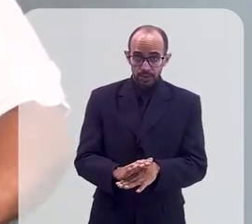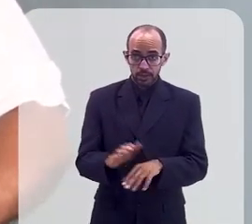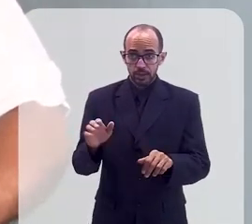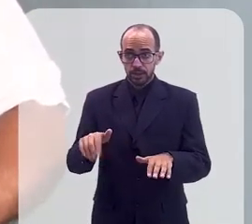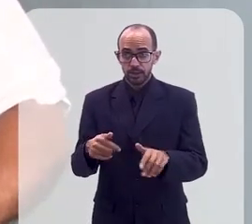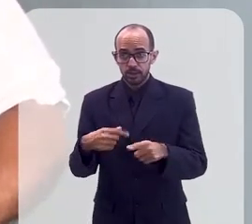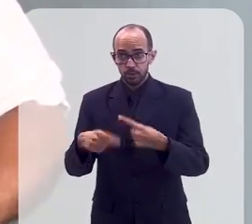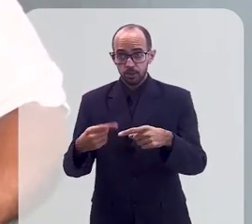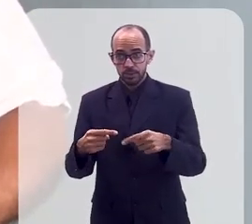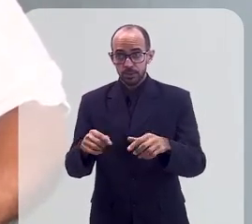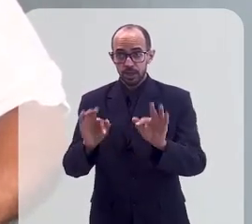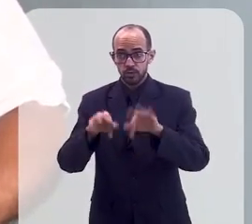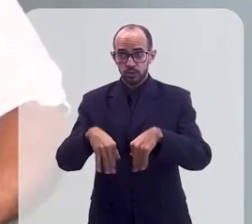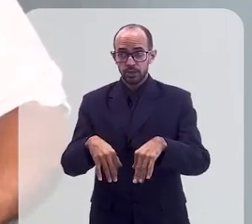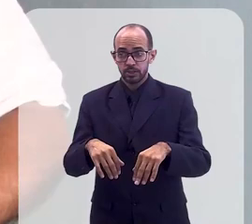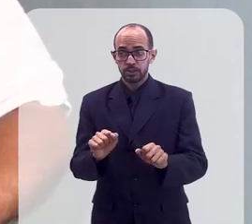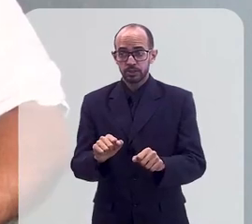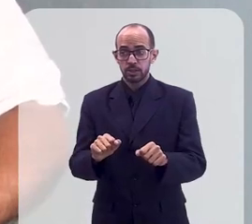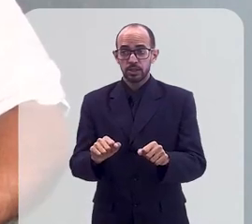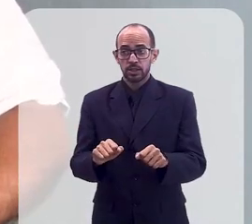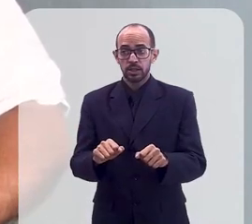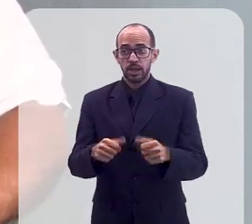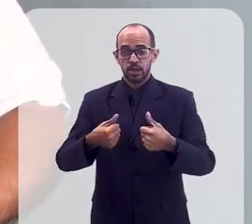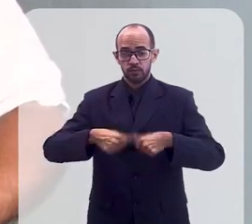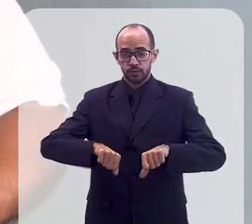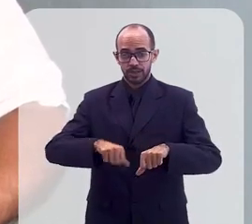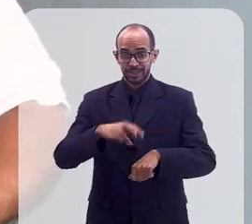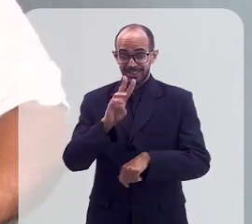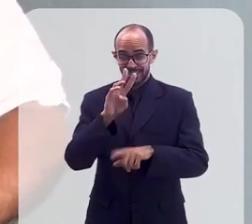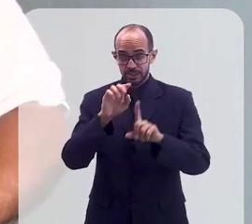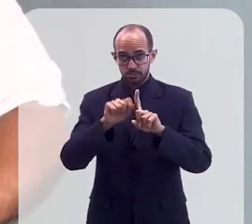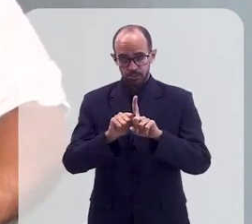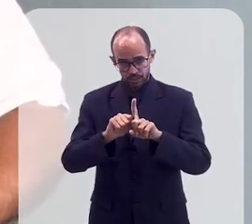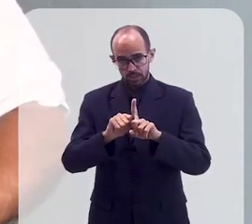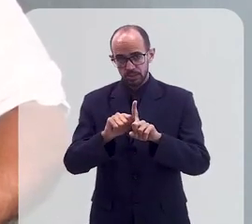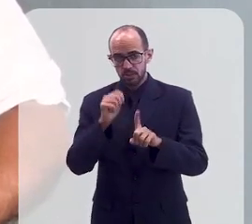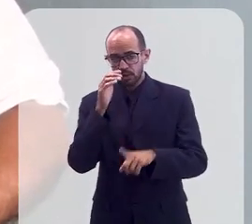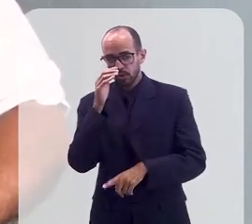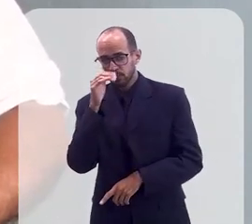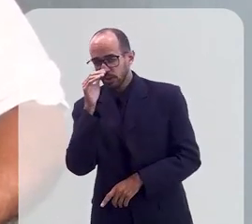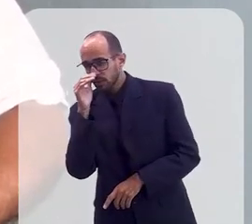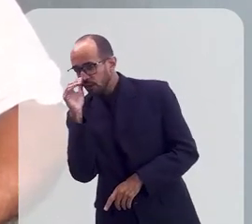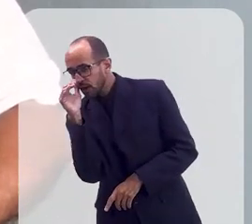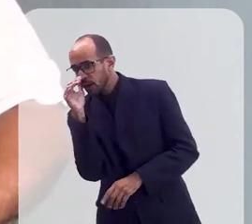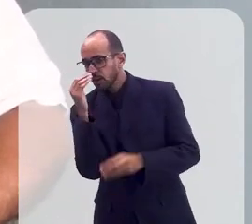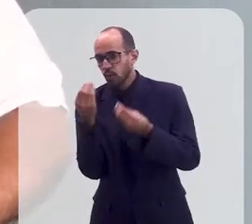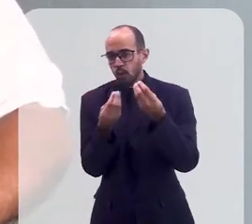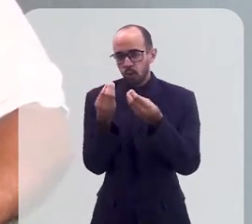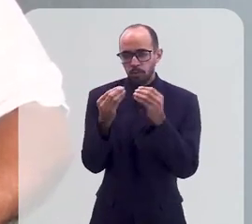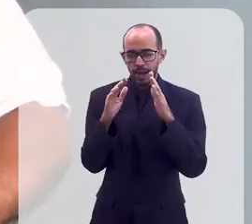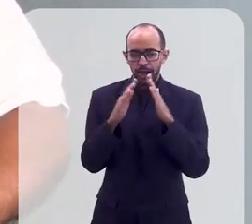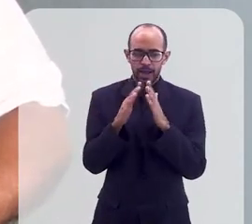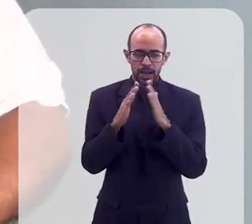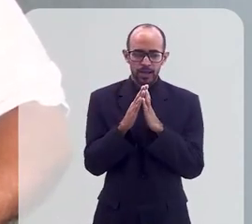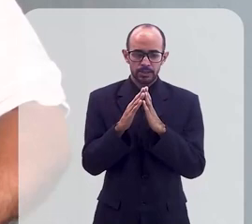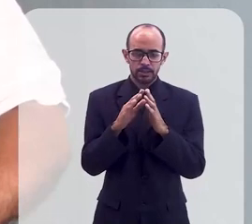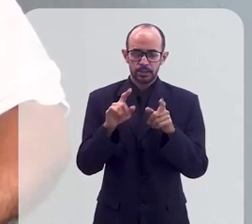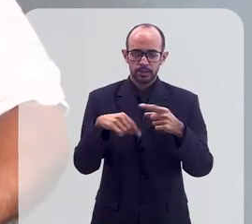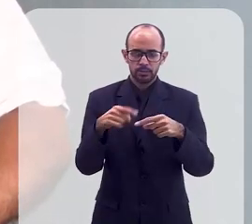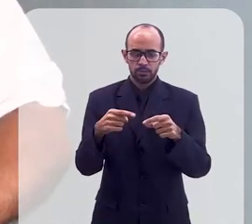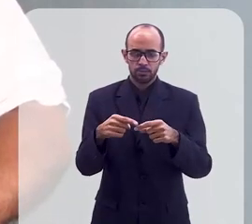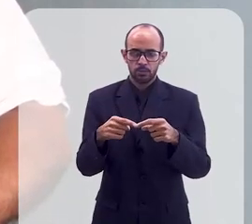pessoa. Depois que ela passa dali, que a gente deixa 3 meses ali sentado, observando como que é a casa,